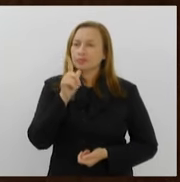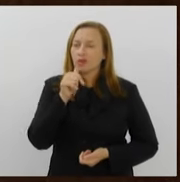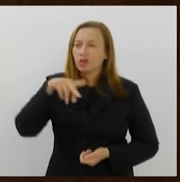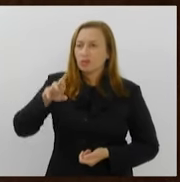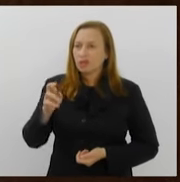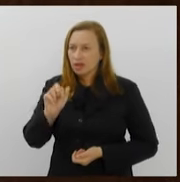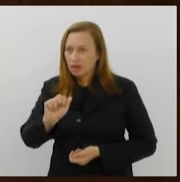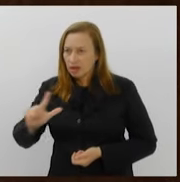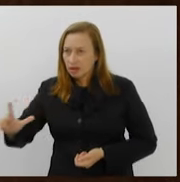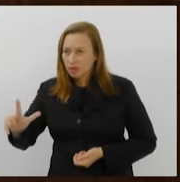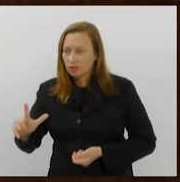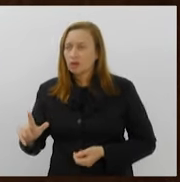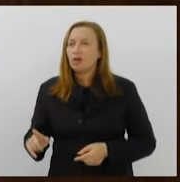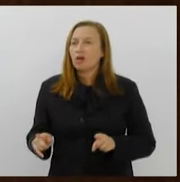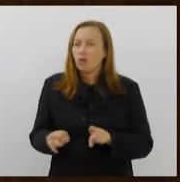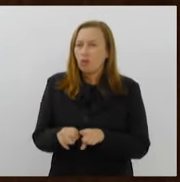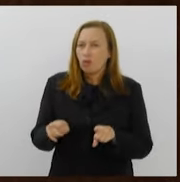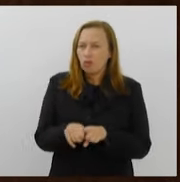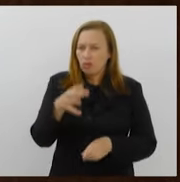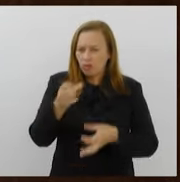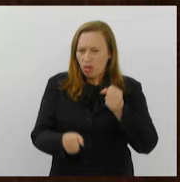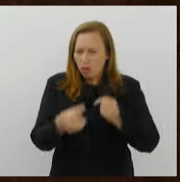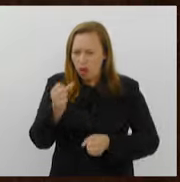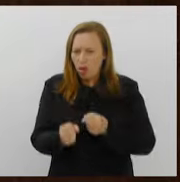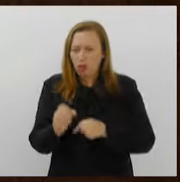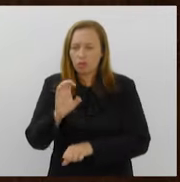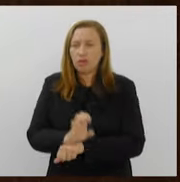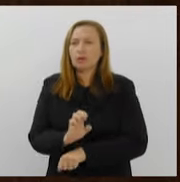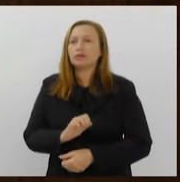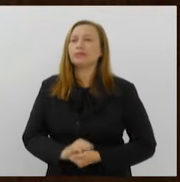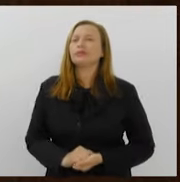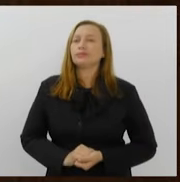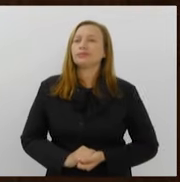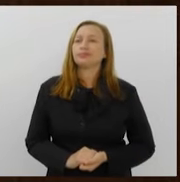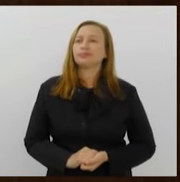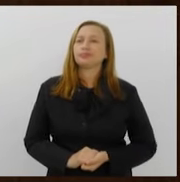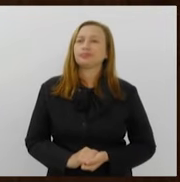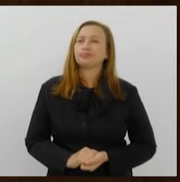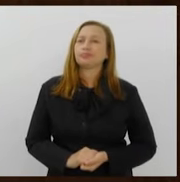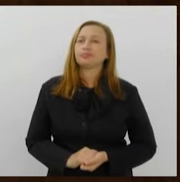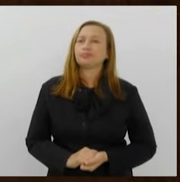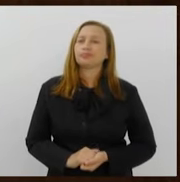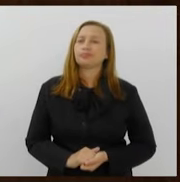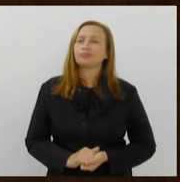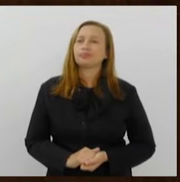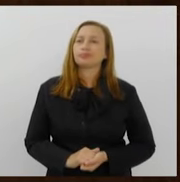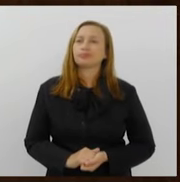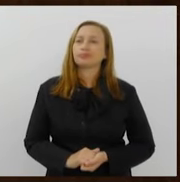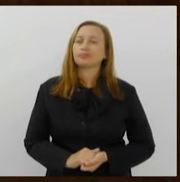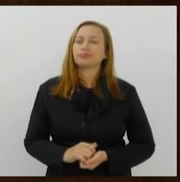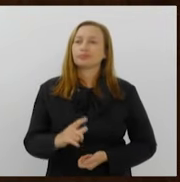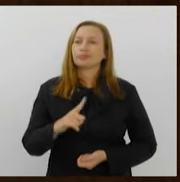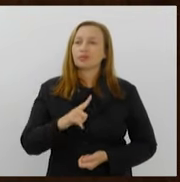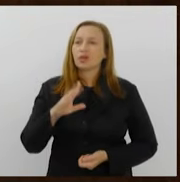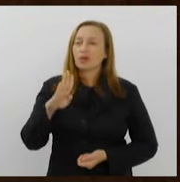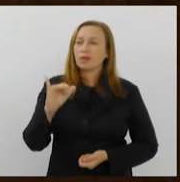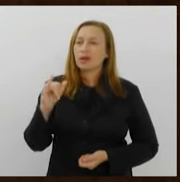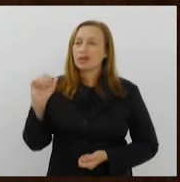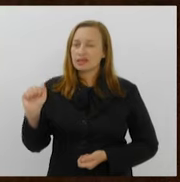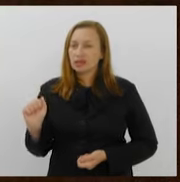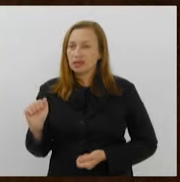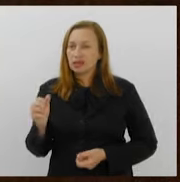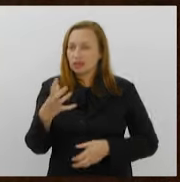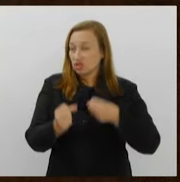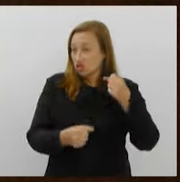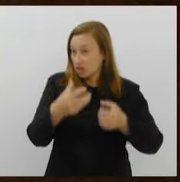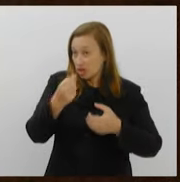mineral e do leite aqui do nosso Estado. Nós temos uma bacia leiteira